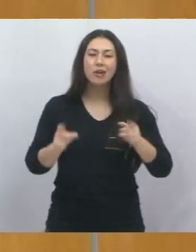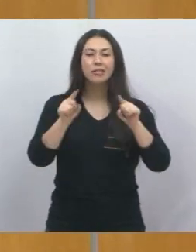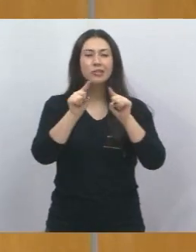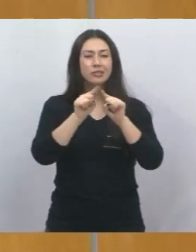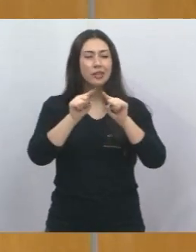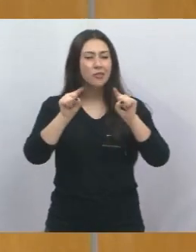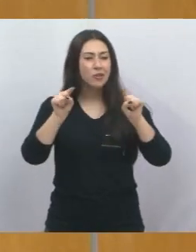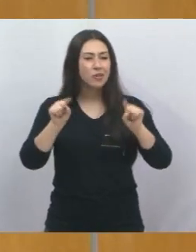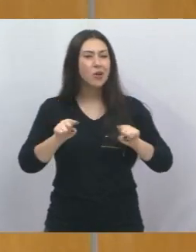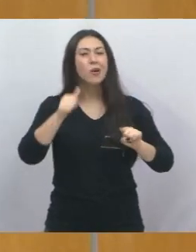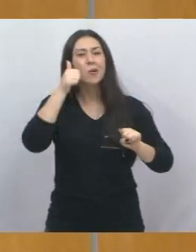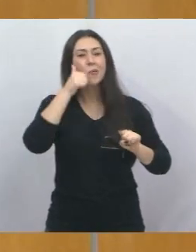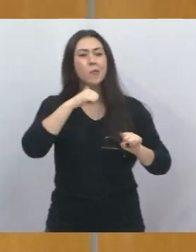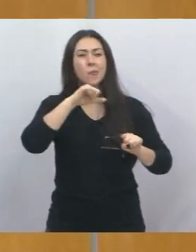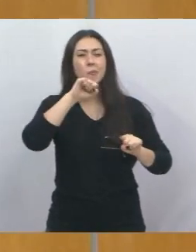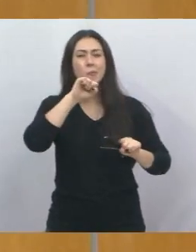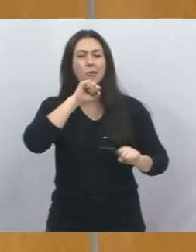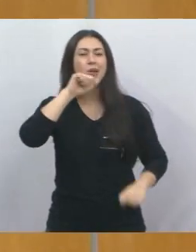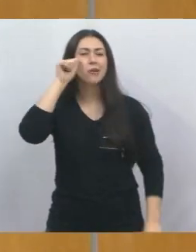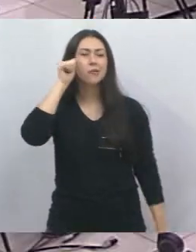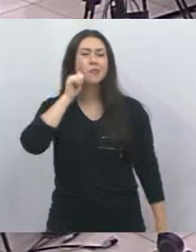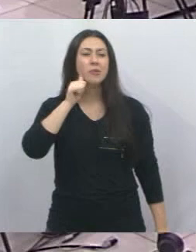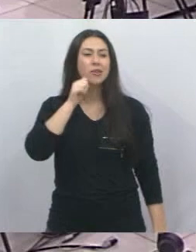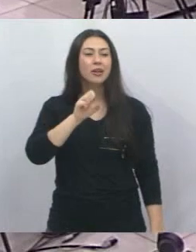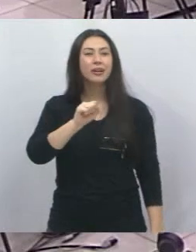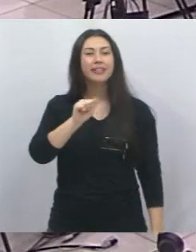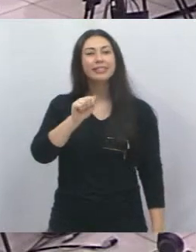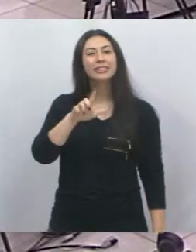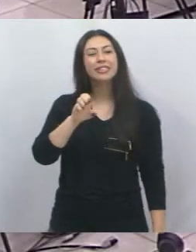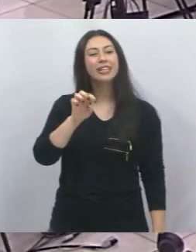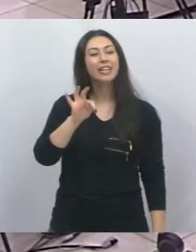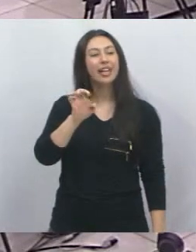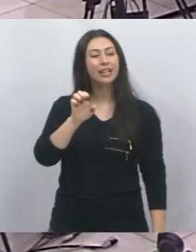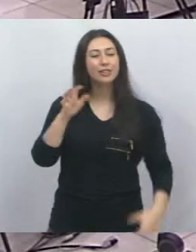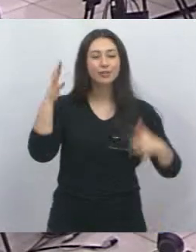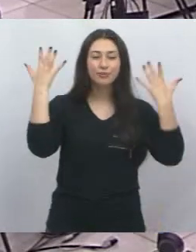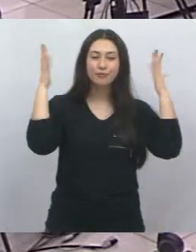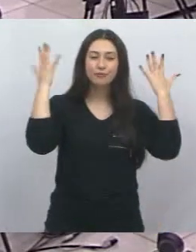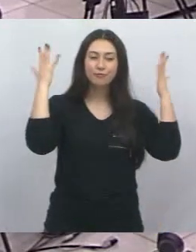pública, mãe, mulher, Salete Granato.